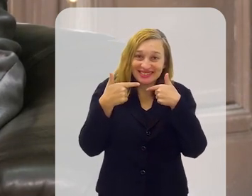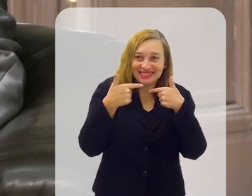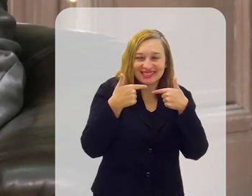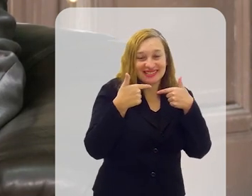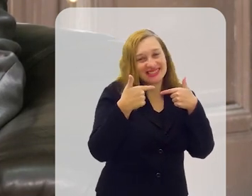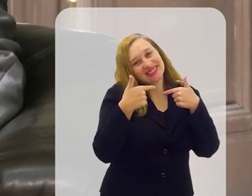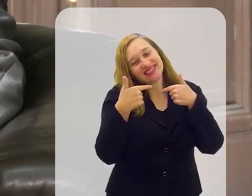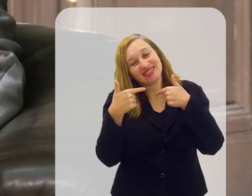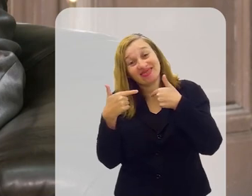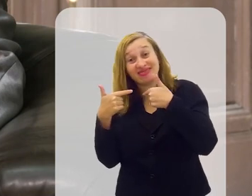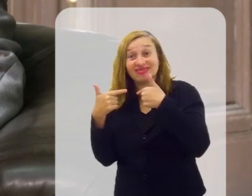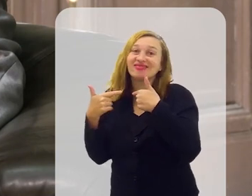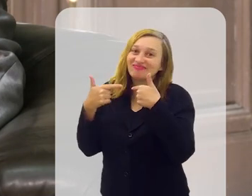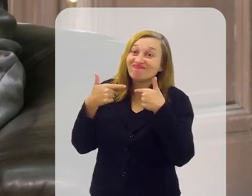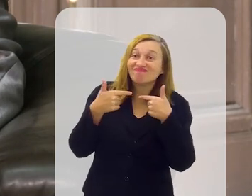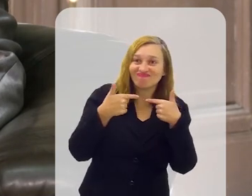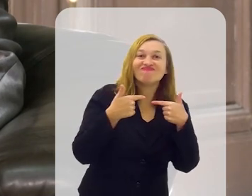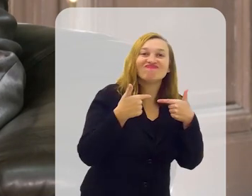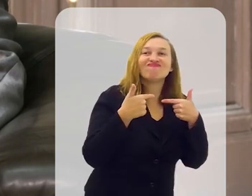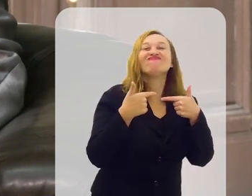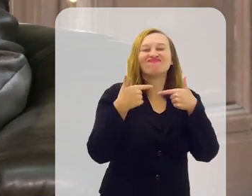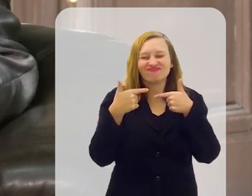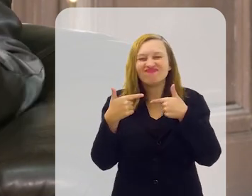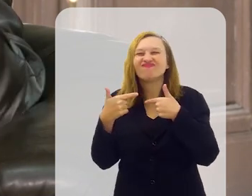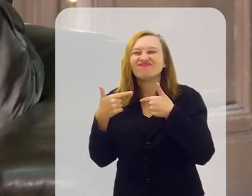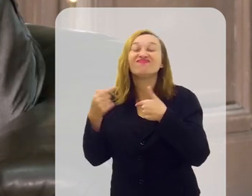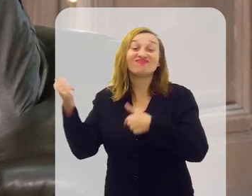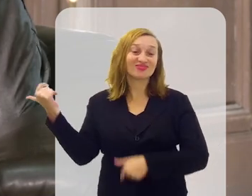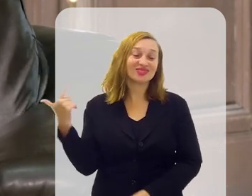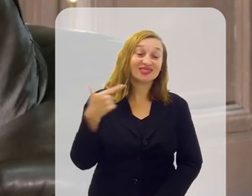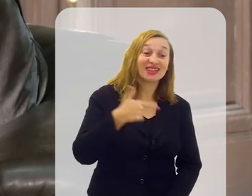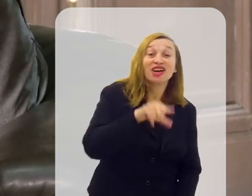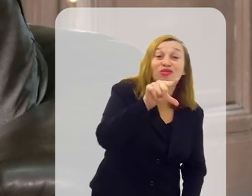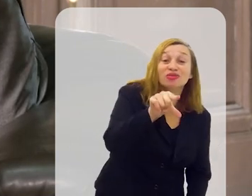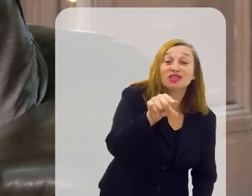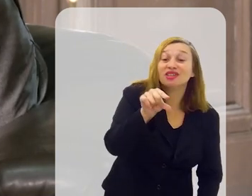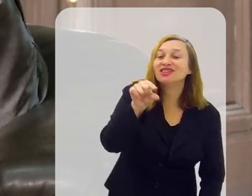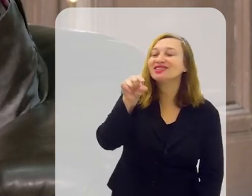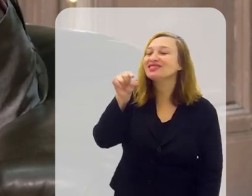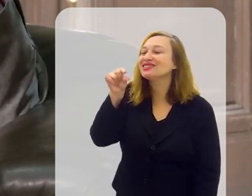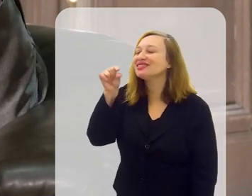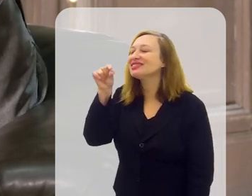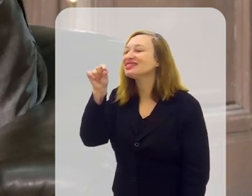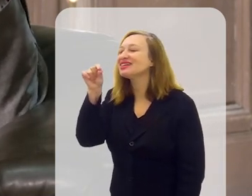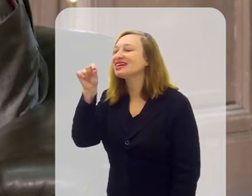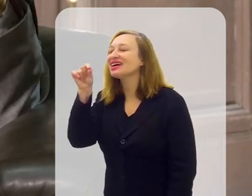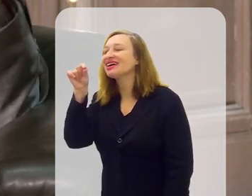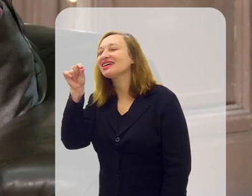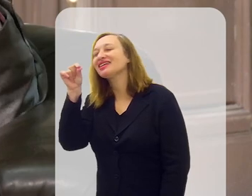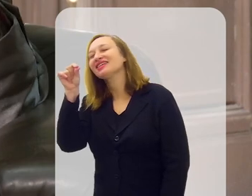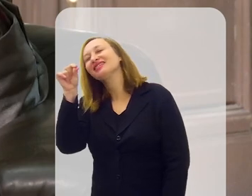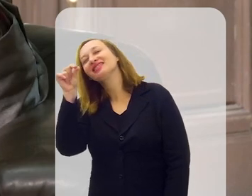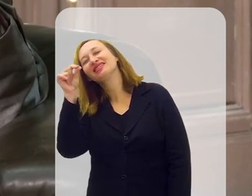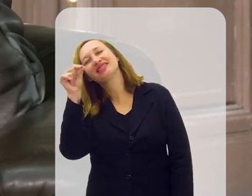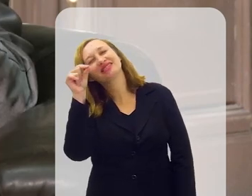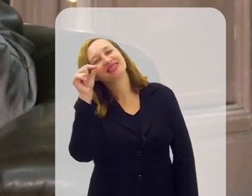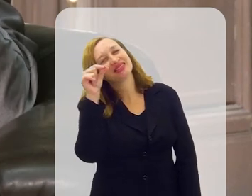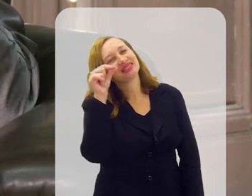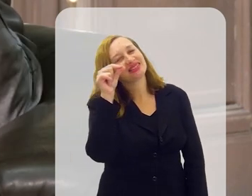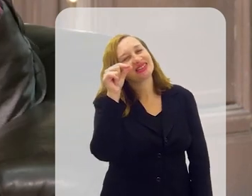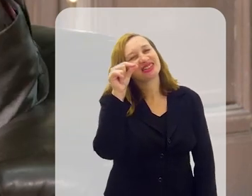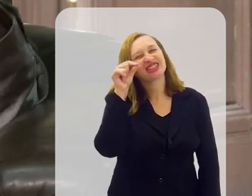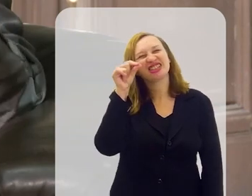é mais que uma opção para amenizar